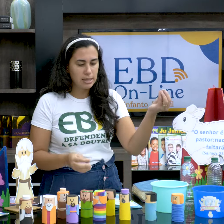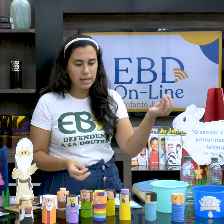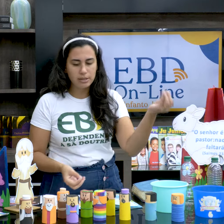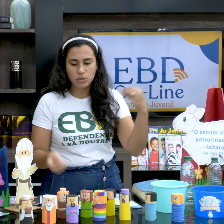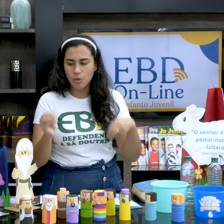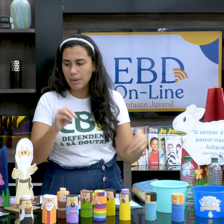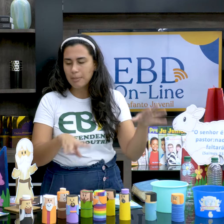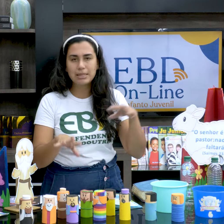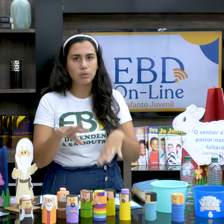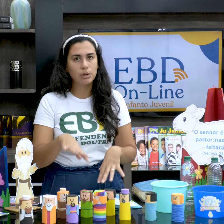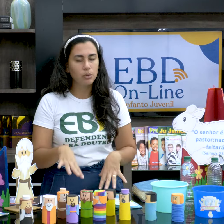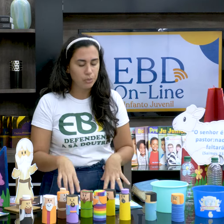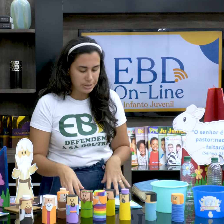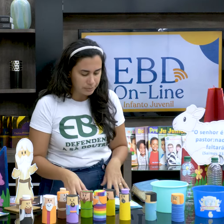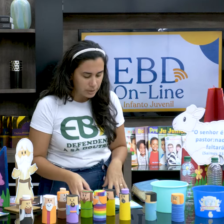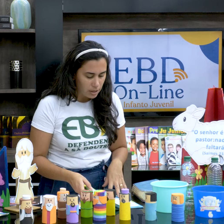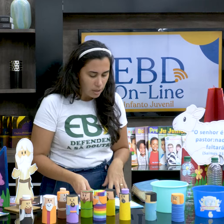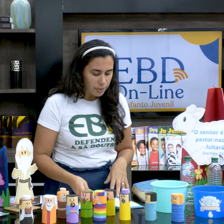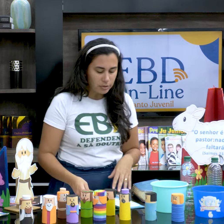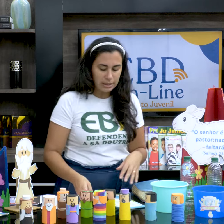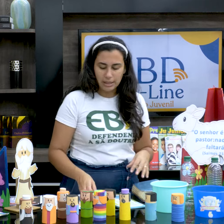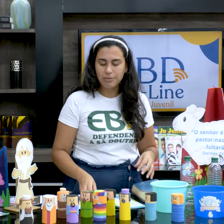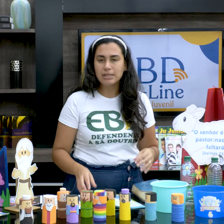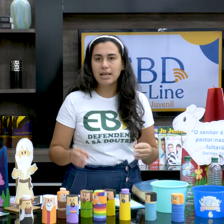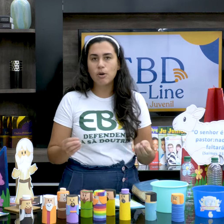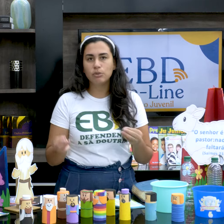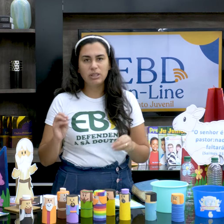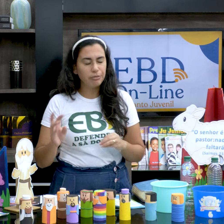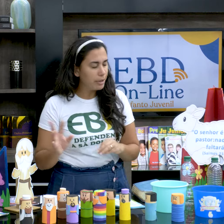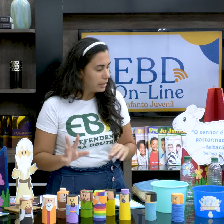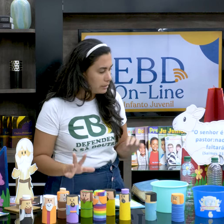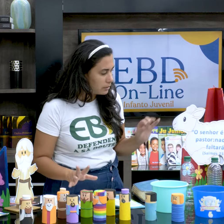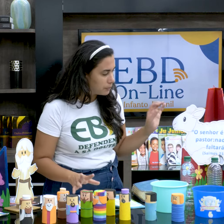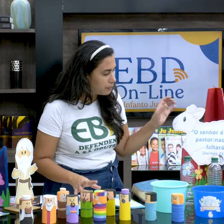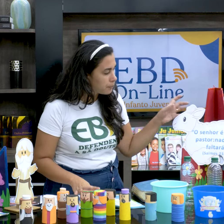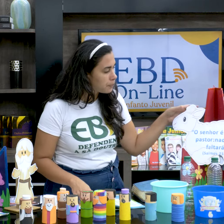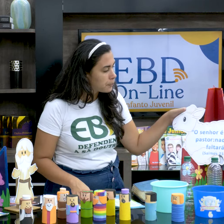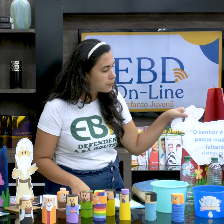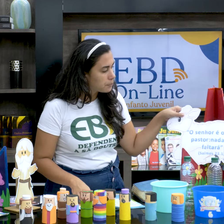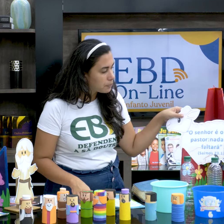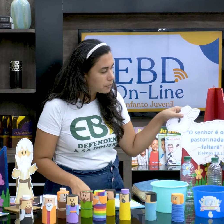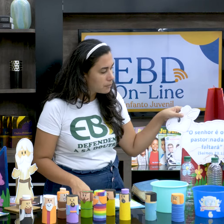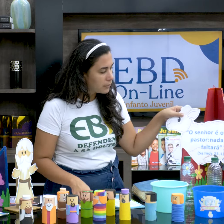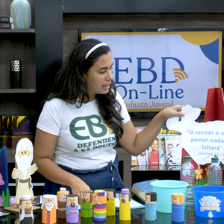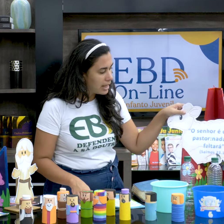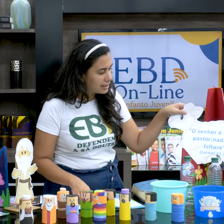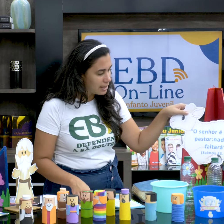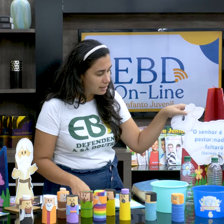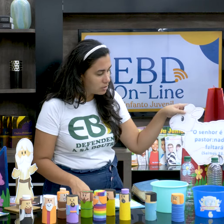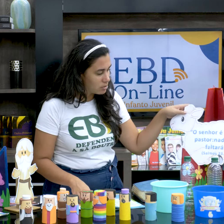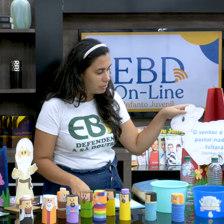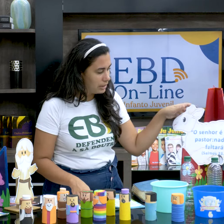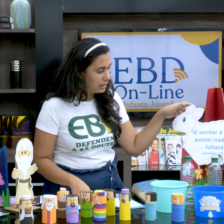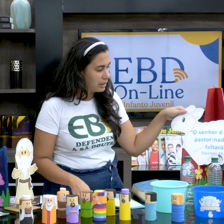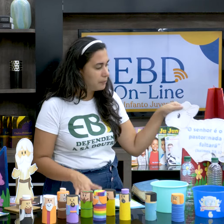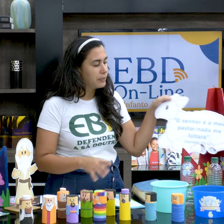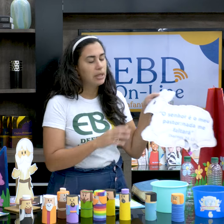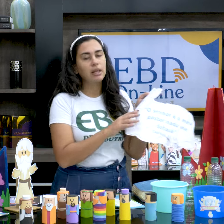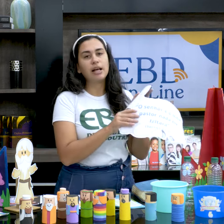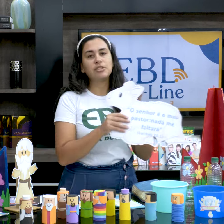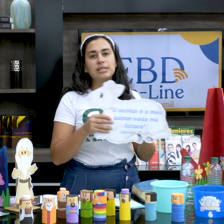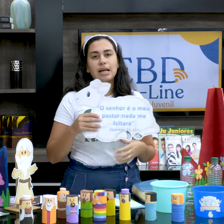se quiserem somar mais alguma coisa. Porque eu tentei fazer algo diferente. E aí tá aqui nossa